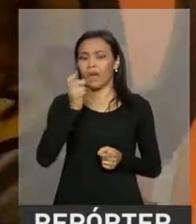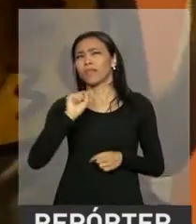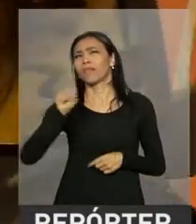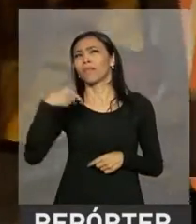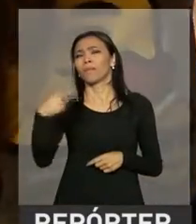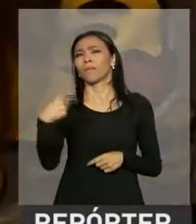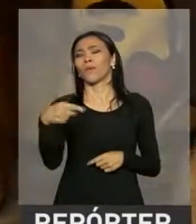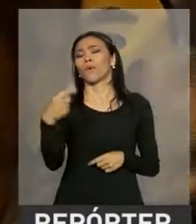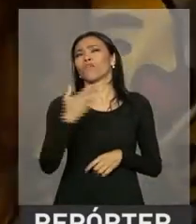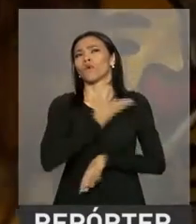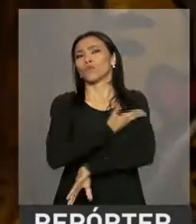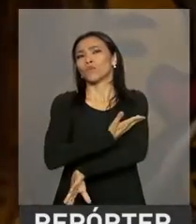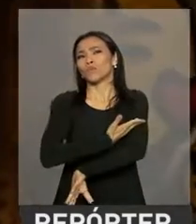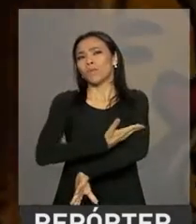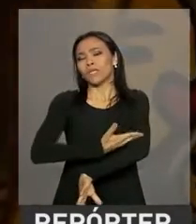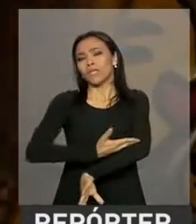eu